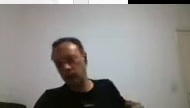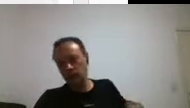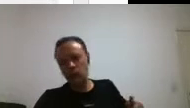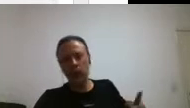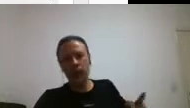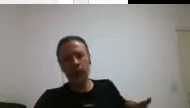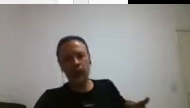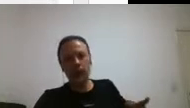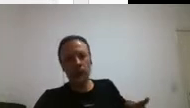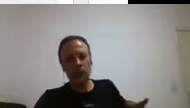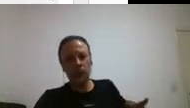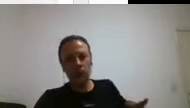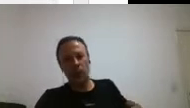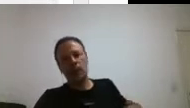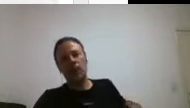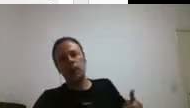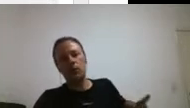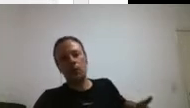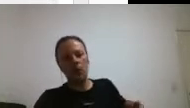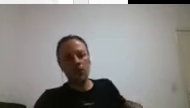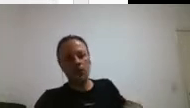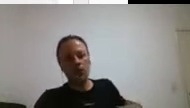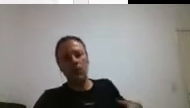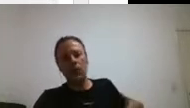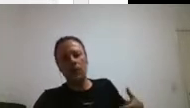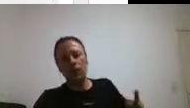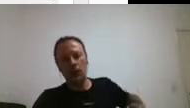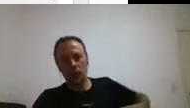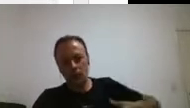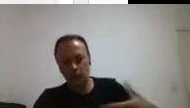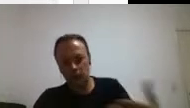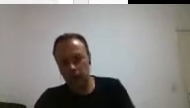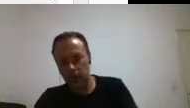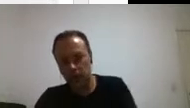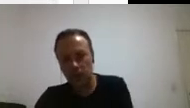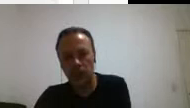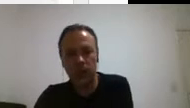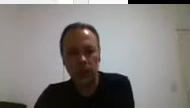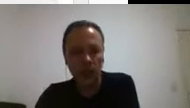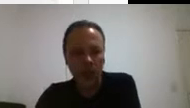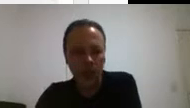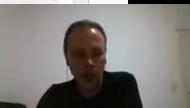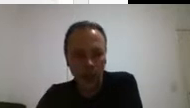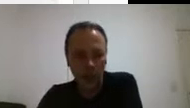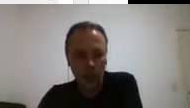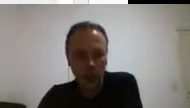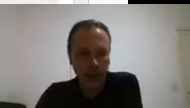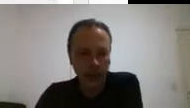tem o levantamento do requisito, tem o escopo, enfim, tem algumas questões